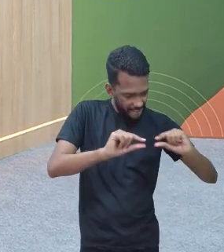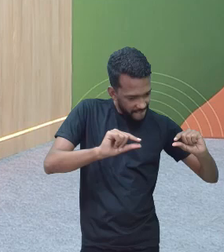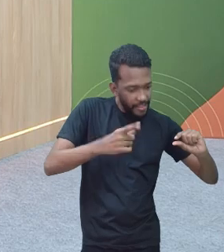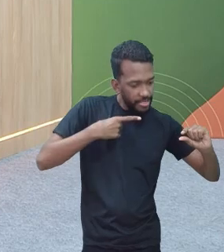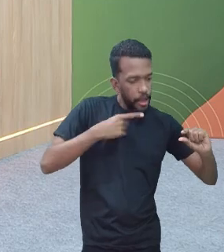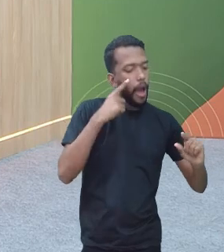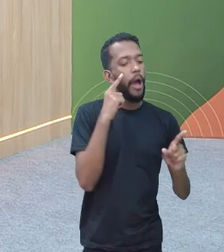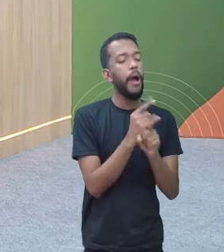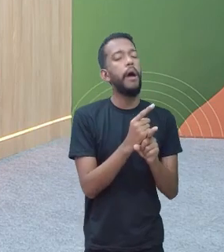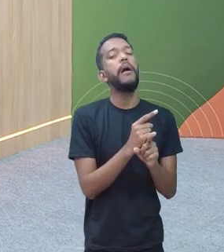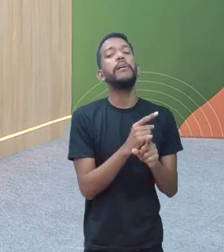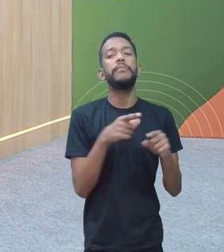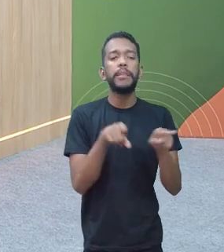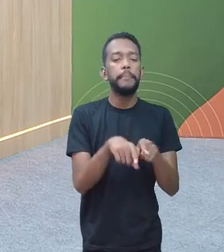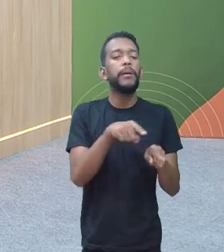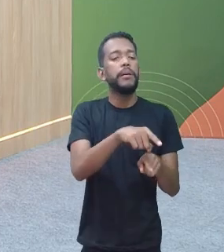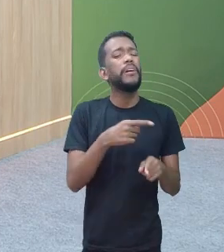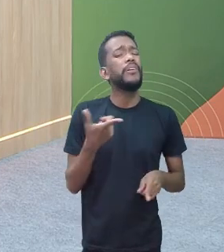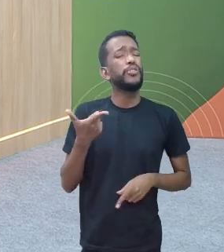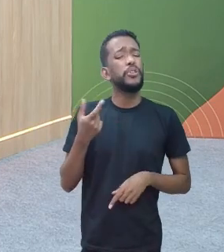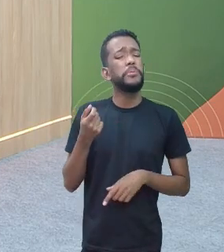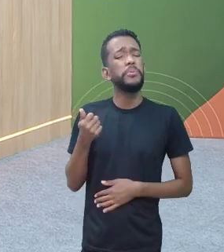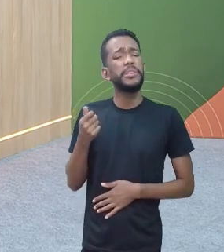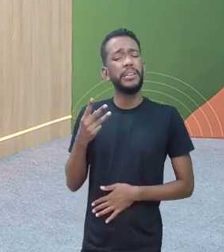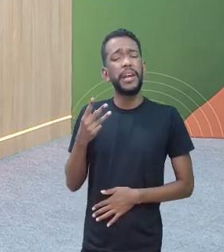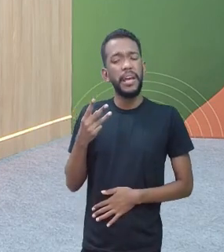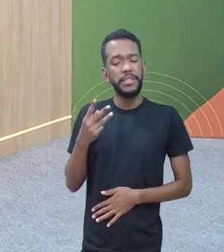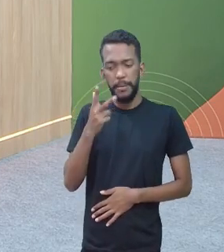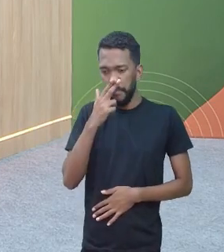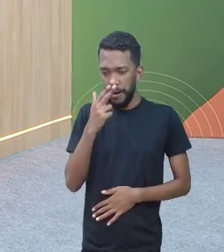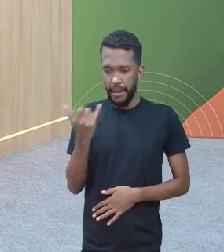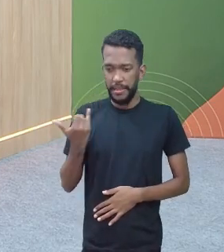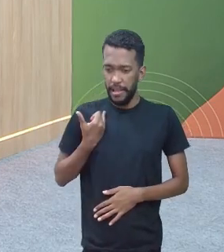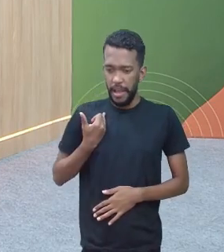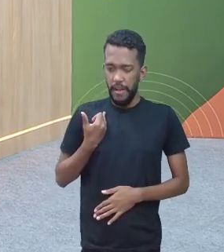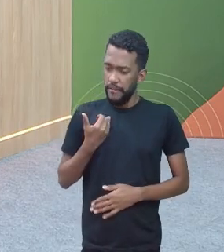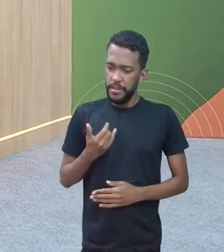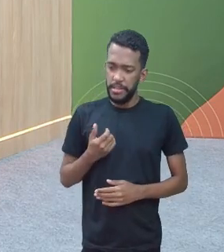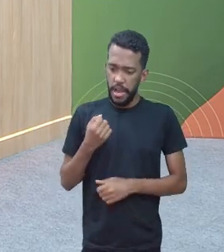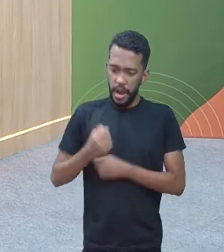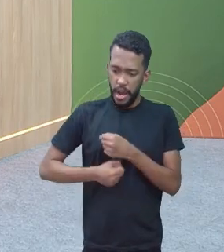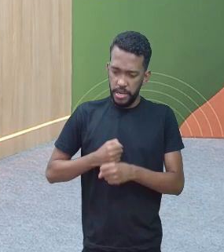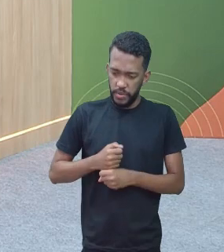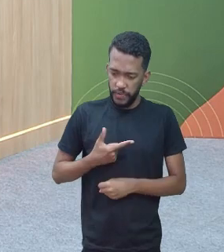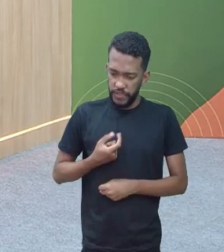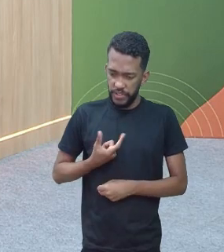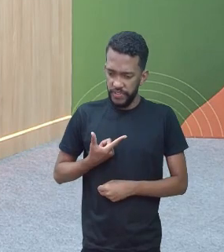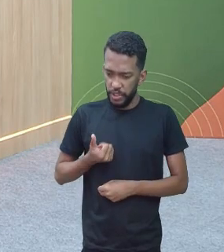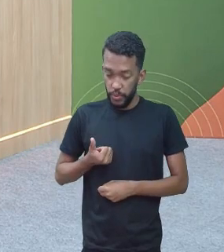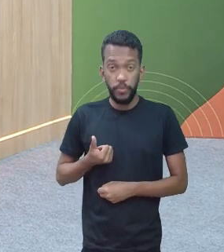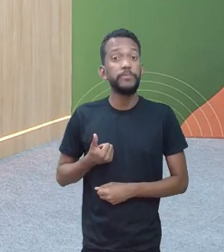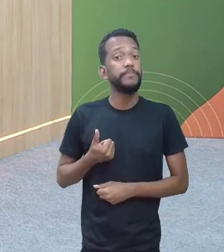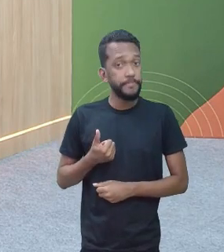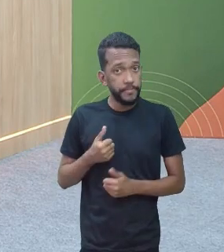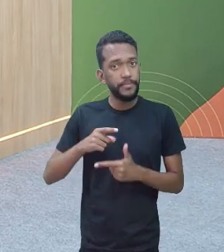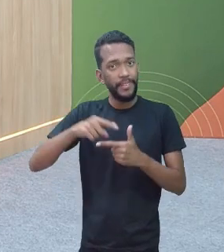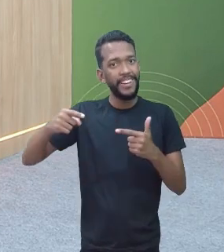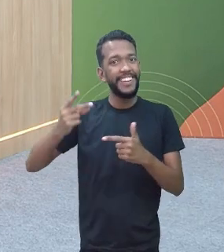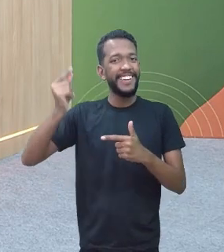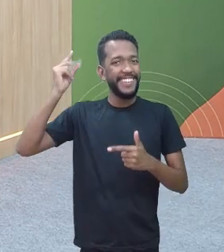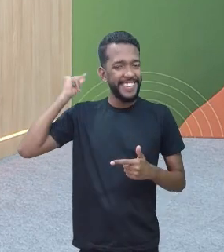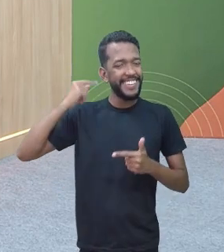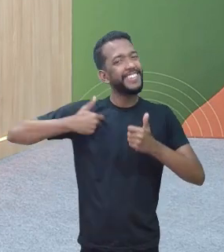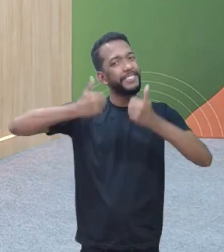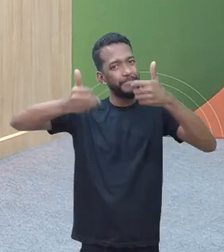essa intenção. Como é que uma pesquisa feita em 2013 me dá o ano de 2021? De acordo com a estatística, a gente viu lá no comecinho,